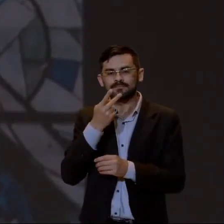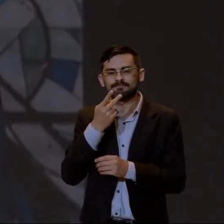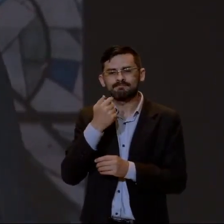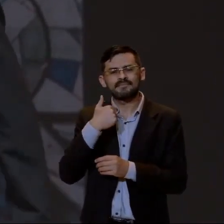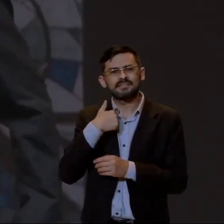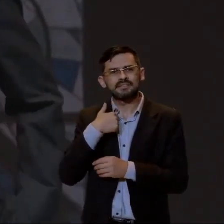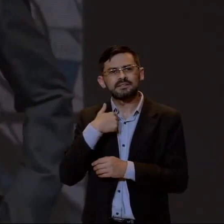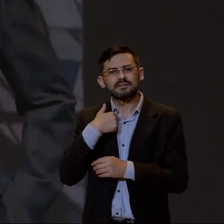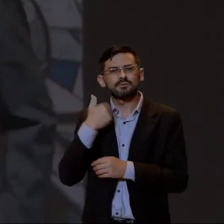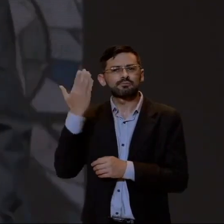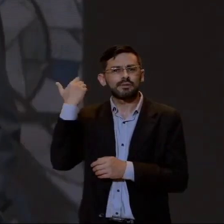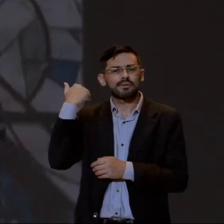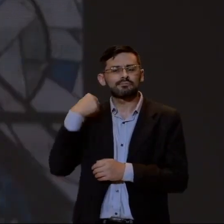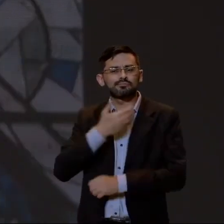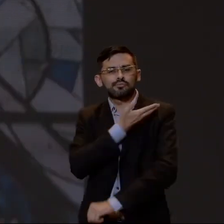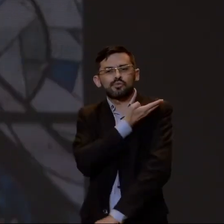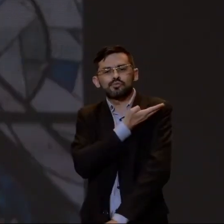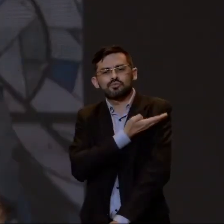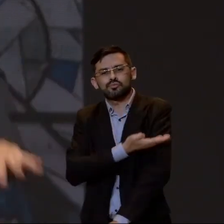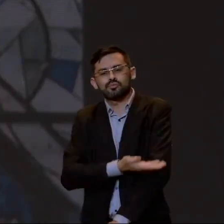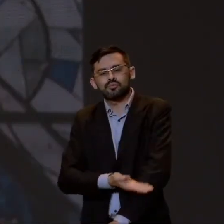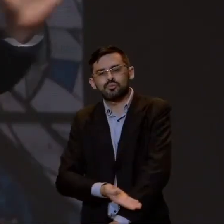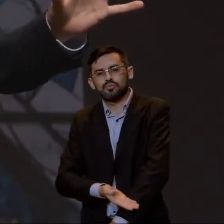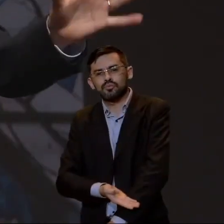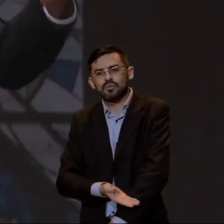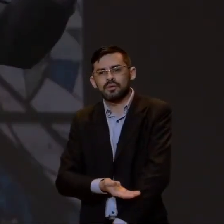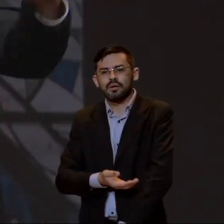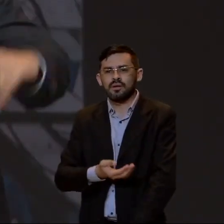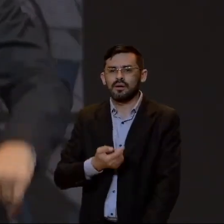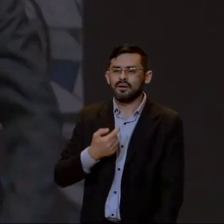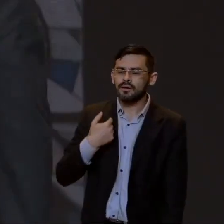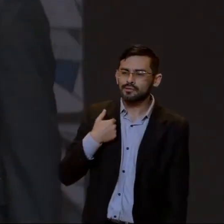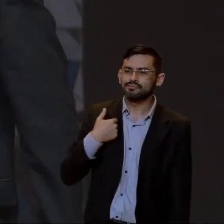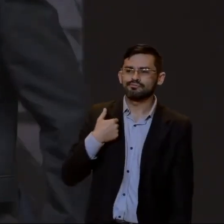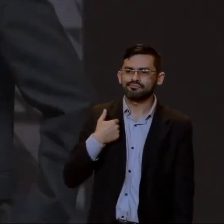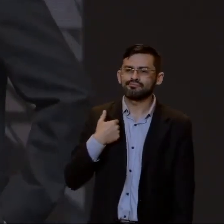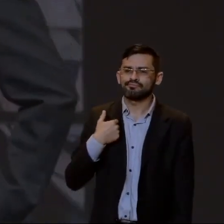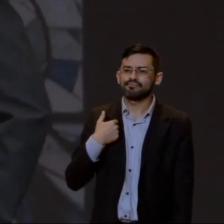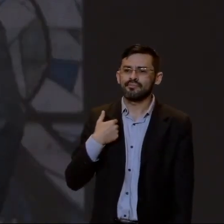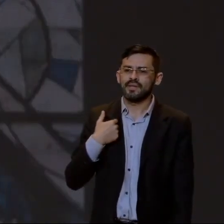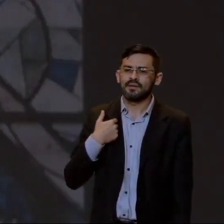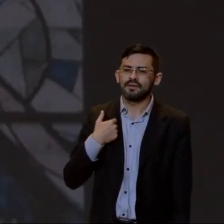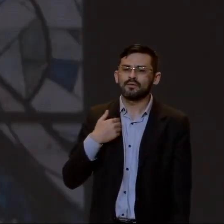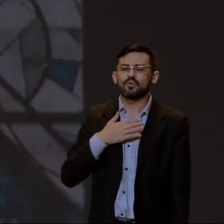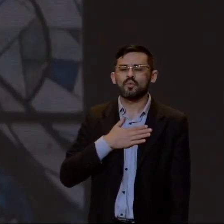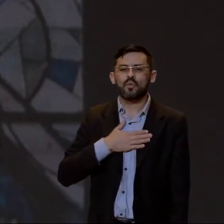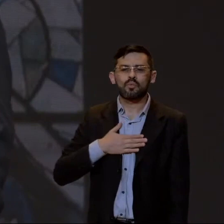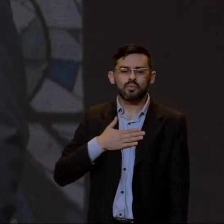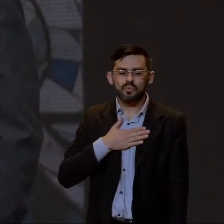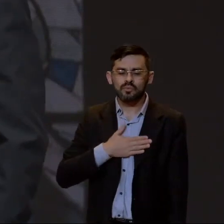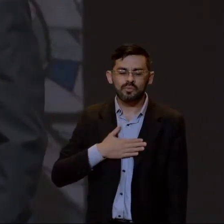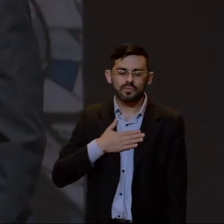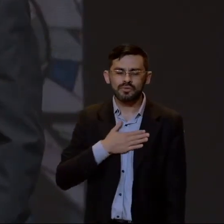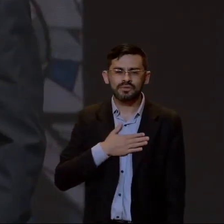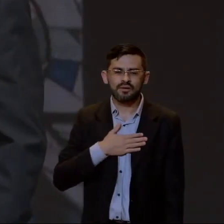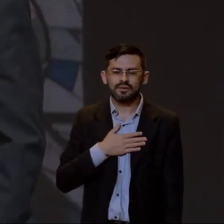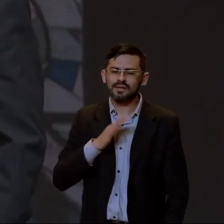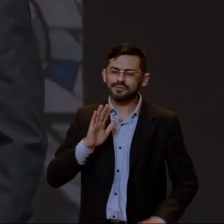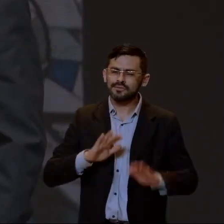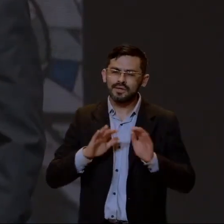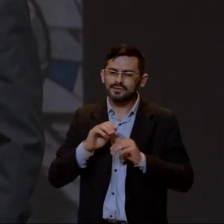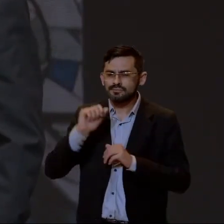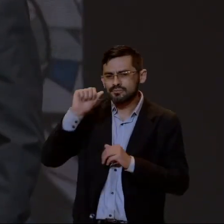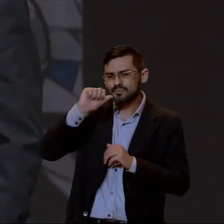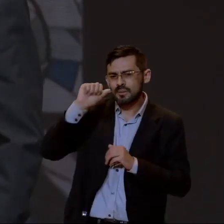eu tinha um costume, eu não era escravo disso, mas eu tinha um costume, eu gostava de beber de vez em